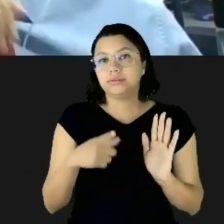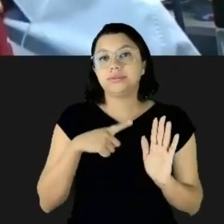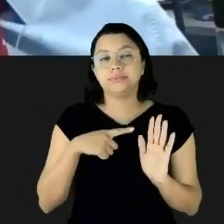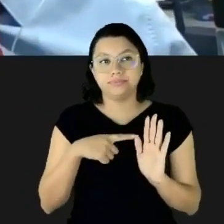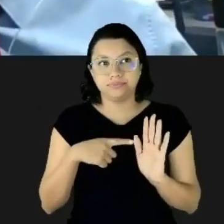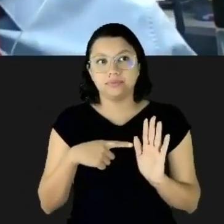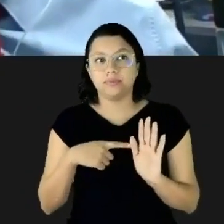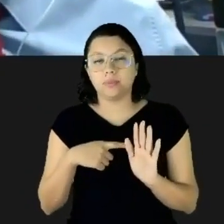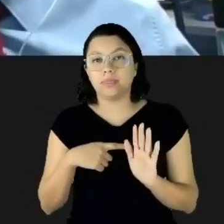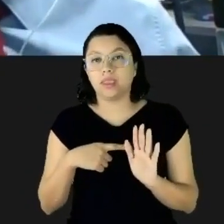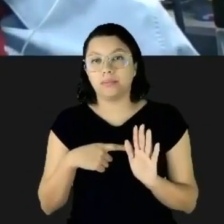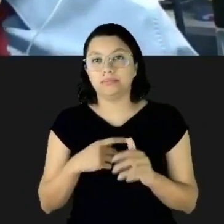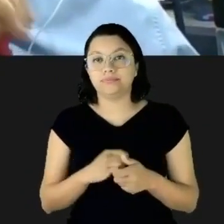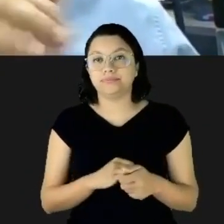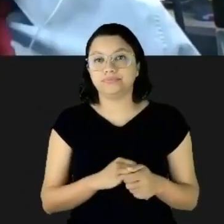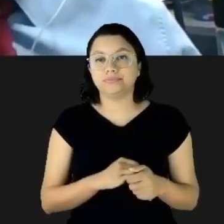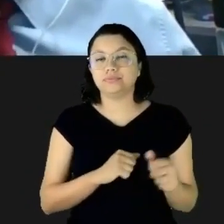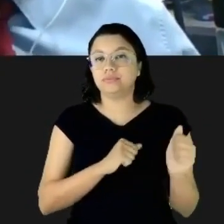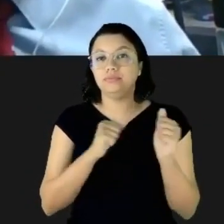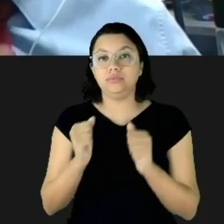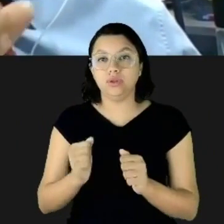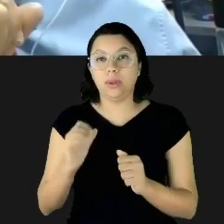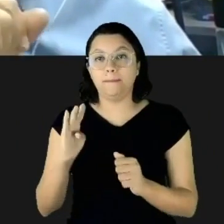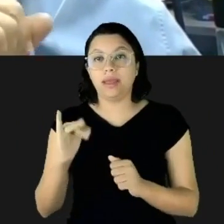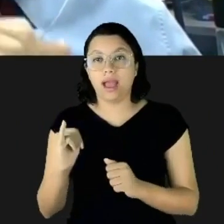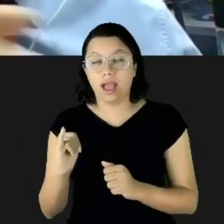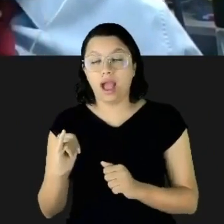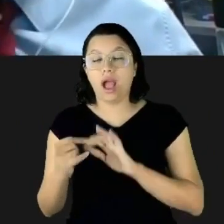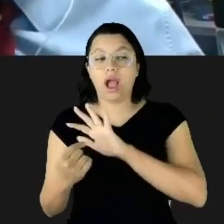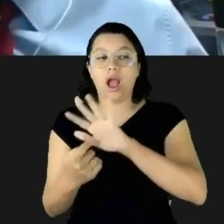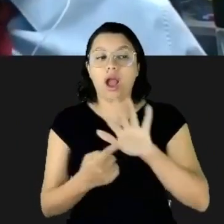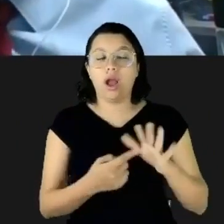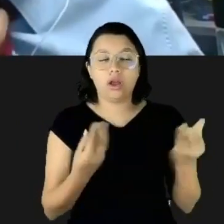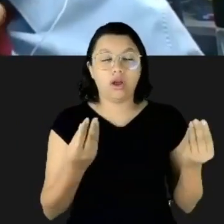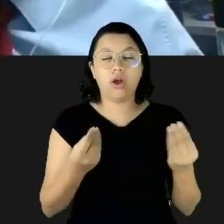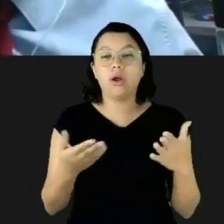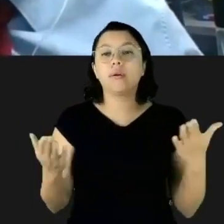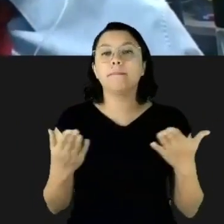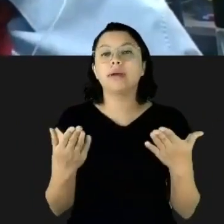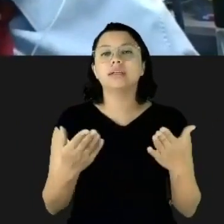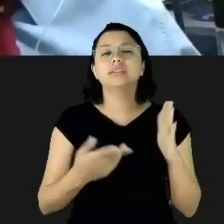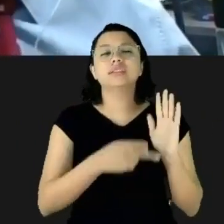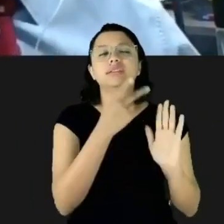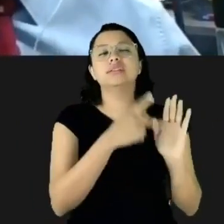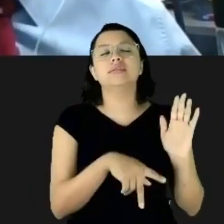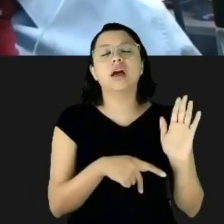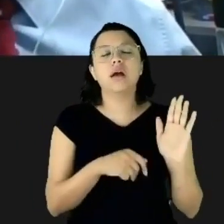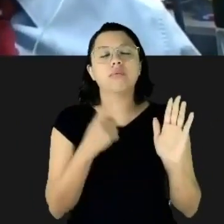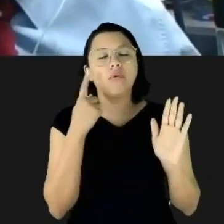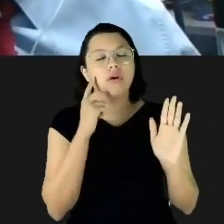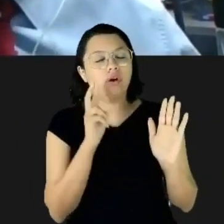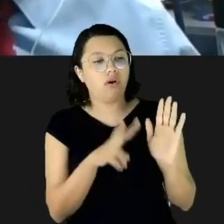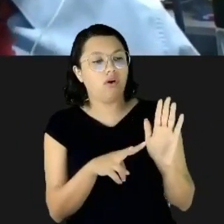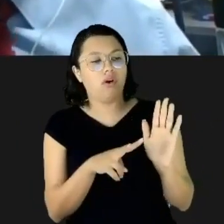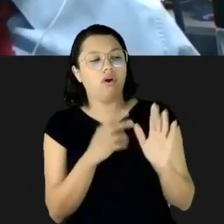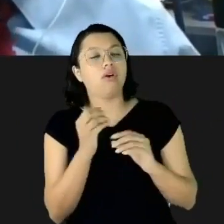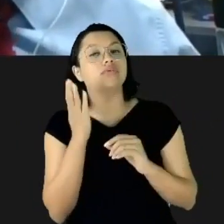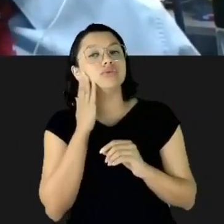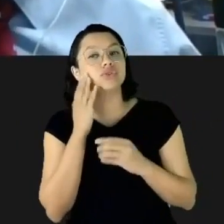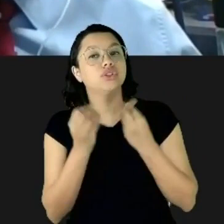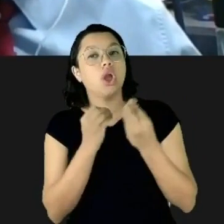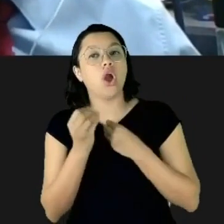BI também, que mostra muito isso, mas esse mapa, quando eu olho isso aqui eu já sei como que a vara está,